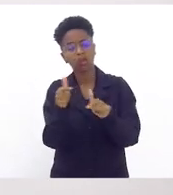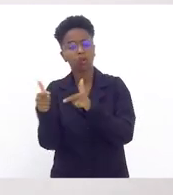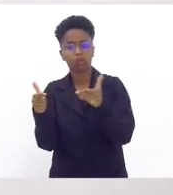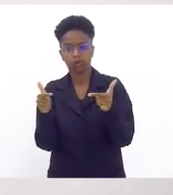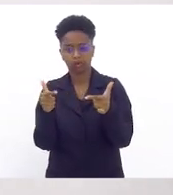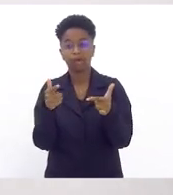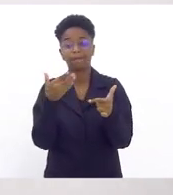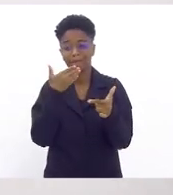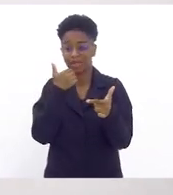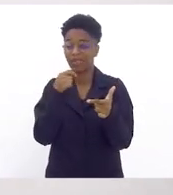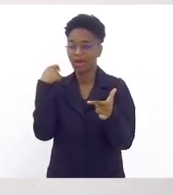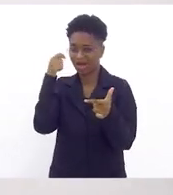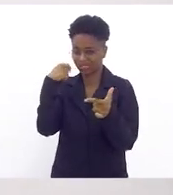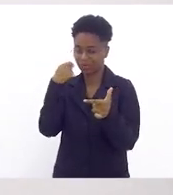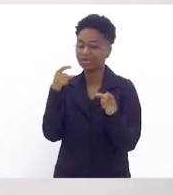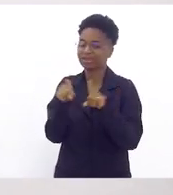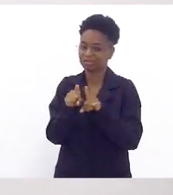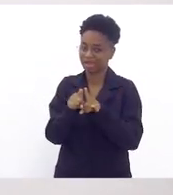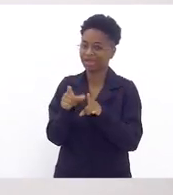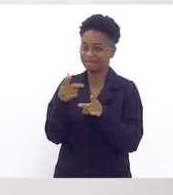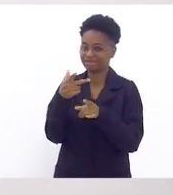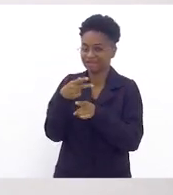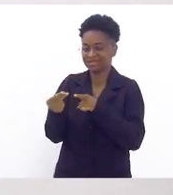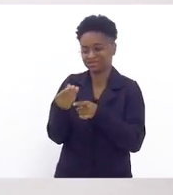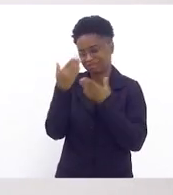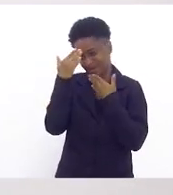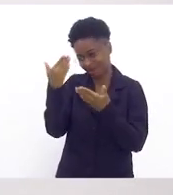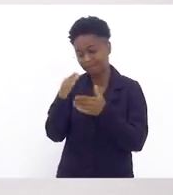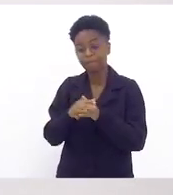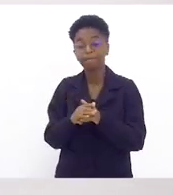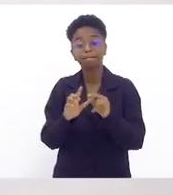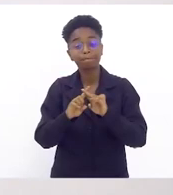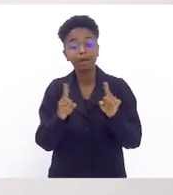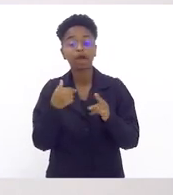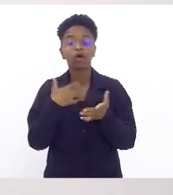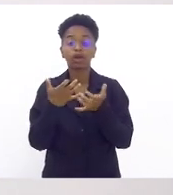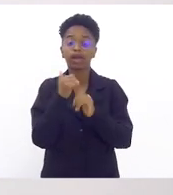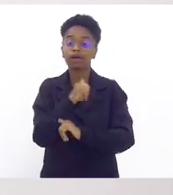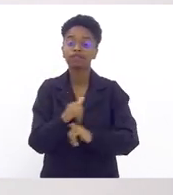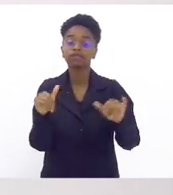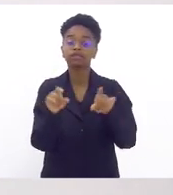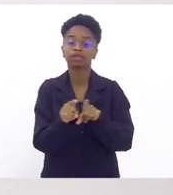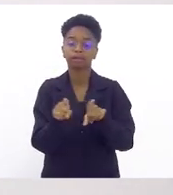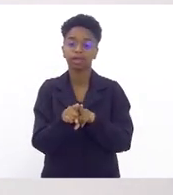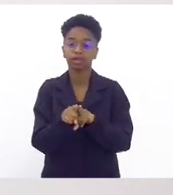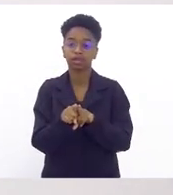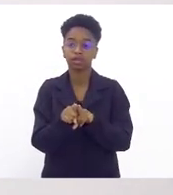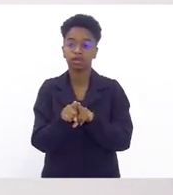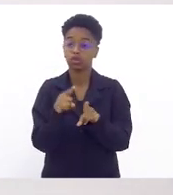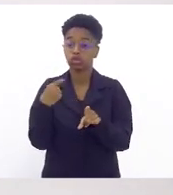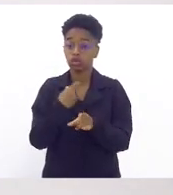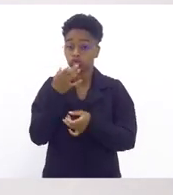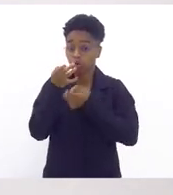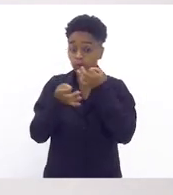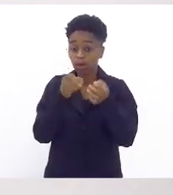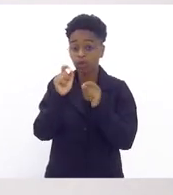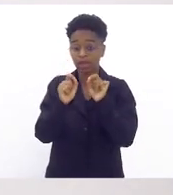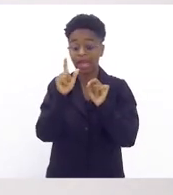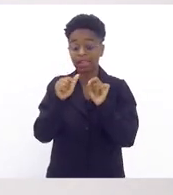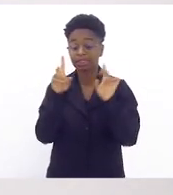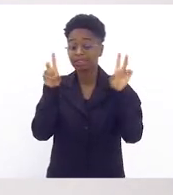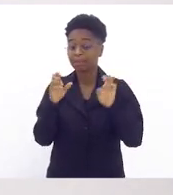melhor a turma obrigado é mas eu também queria reforçar uma coisa importante que a gente comentou aqui que são os